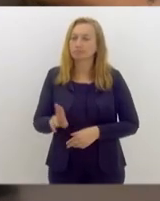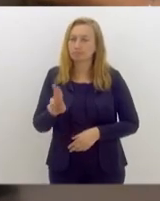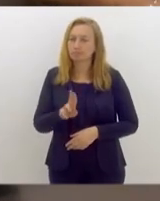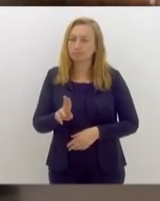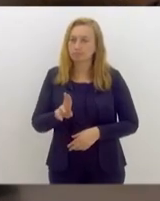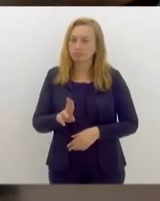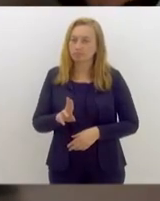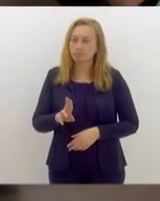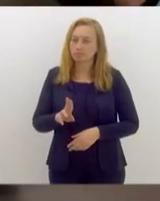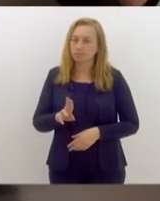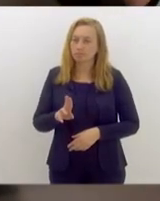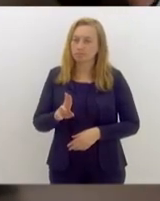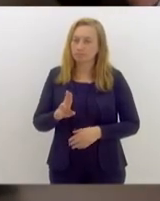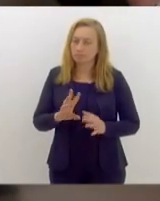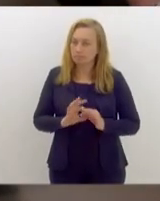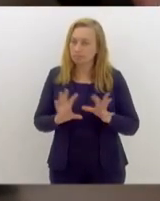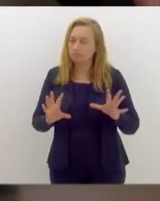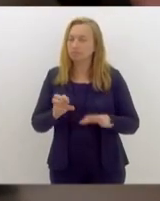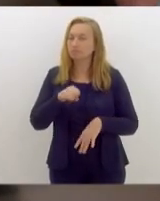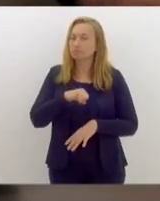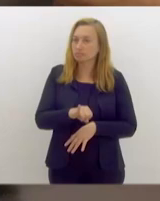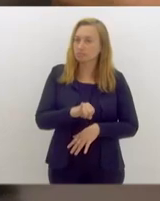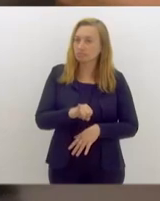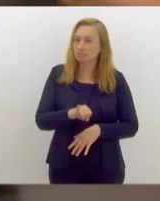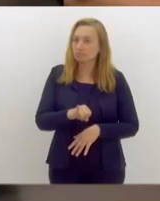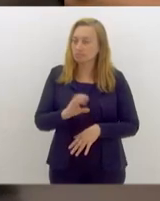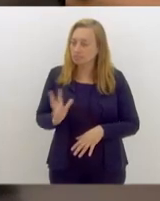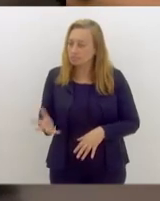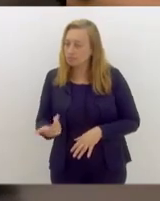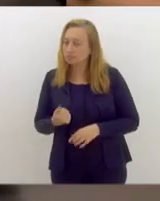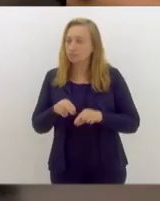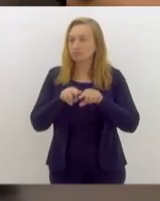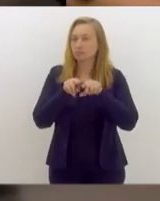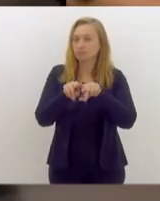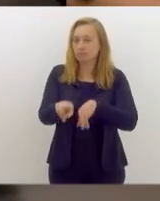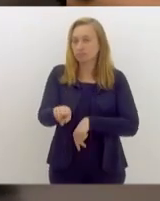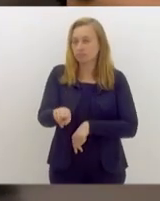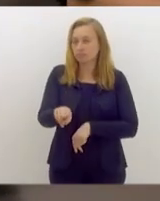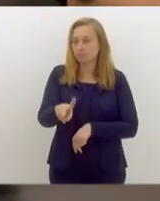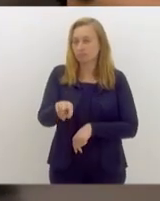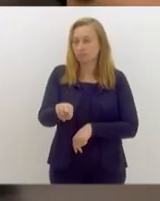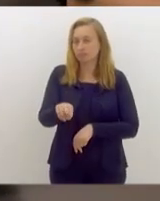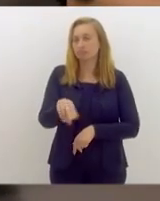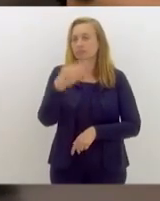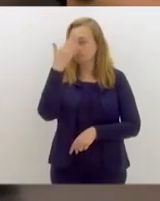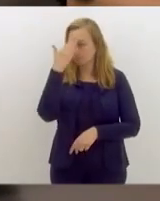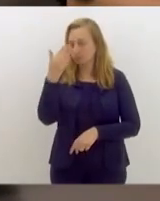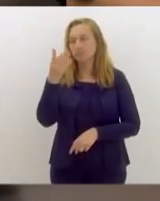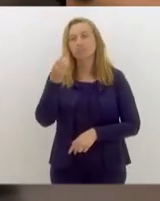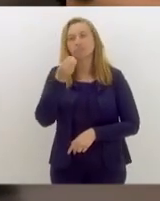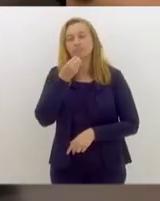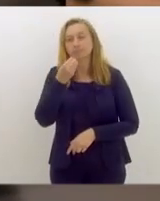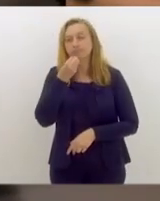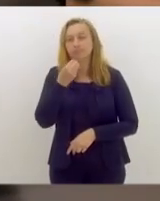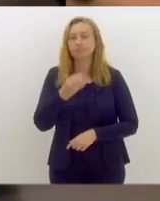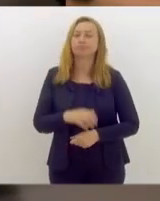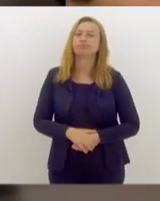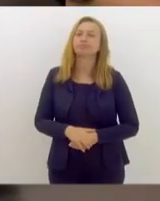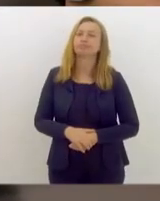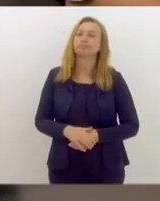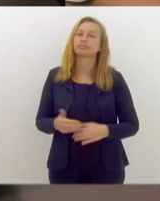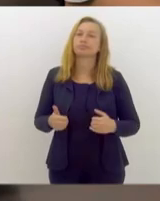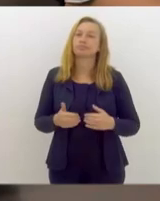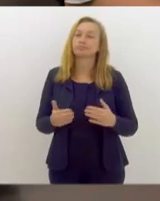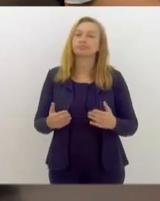meritocracia se as condições forem iguais. Agradeço a oportunidade. É apenas uma abertura